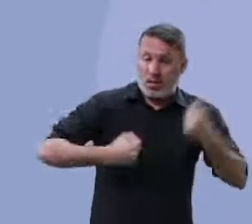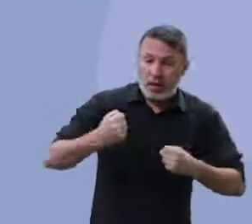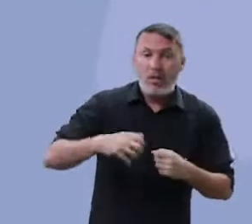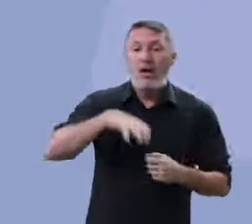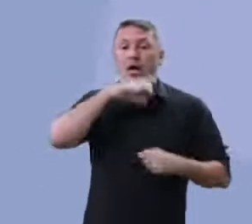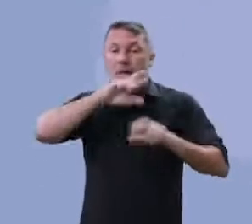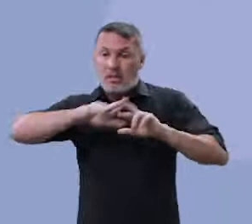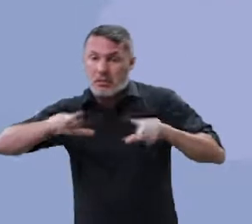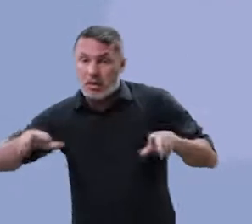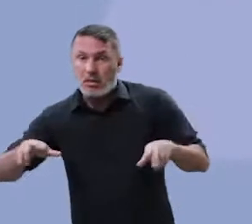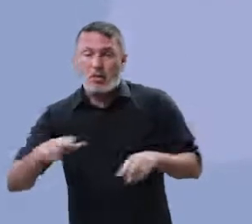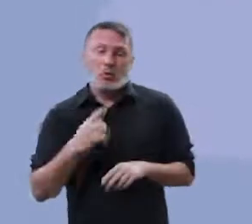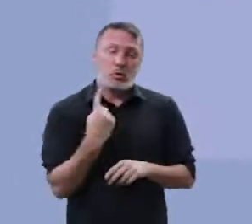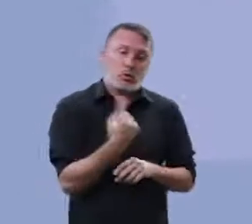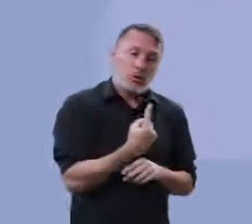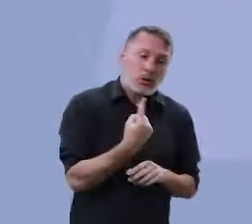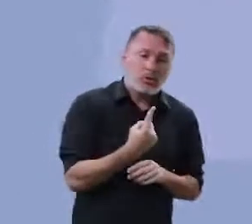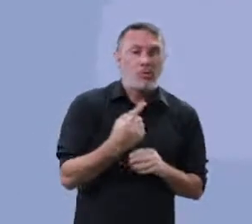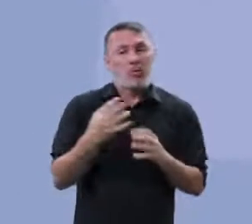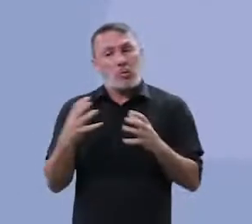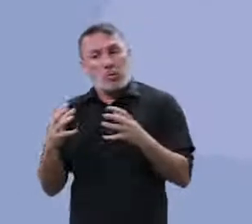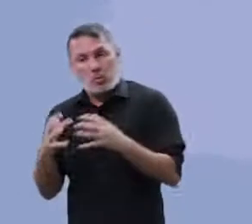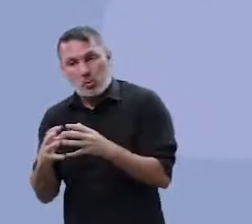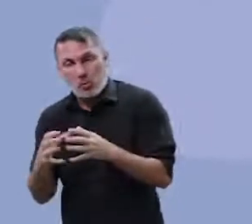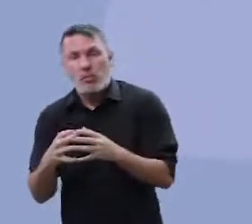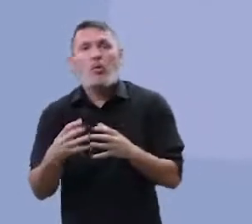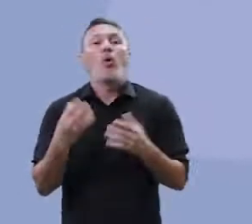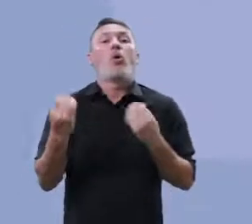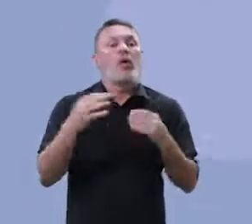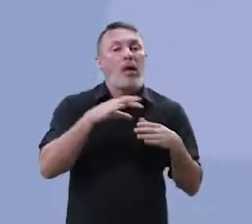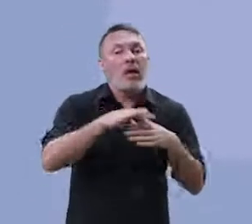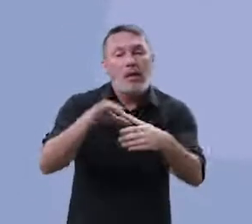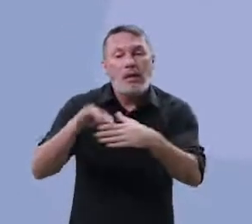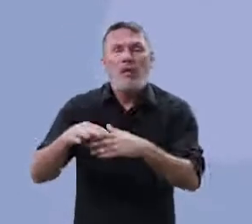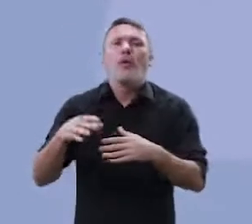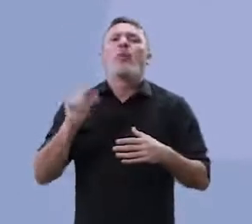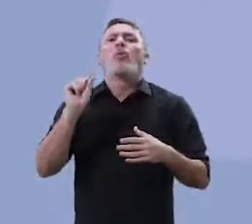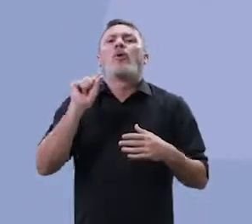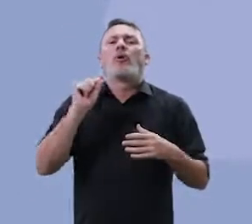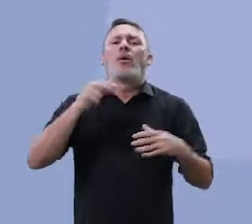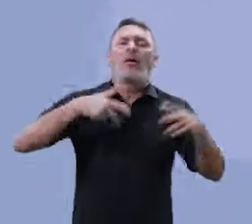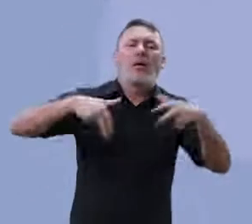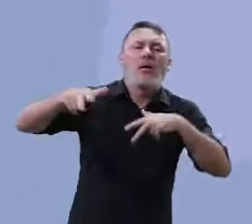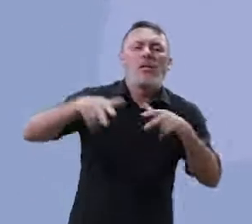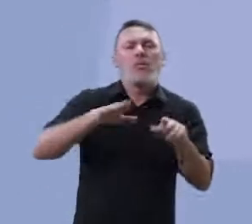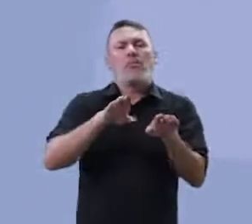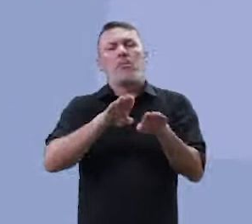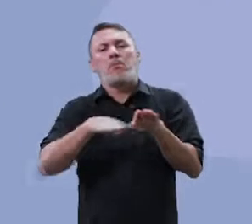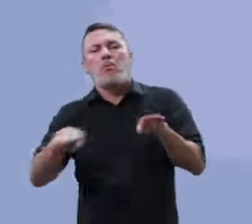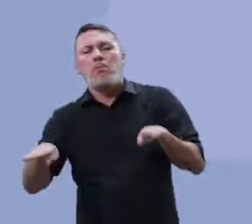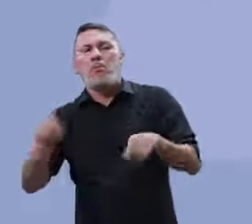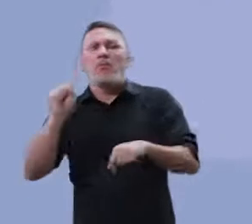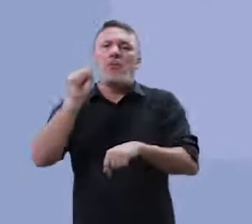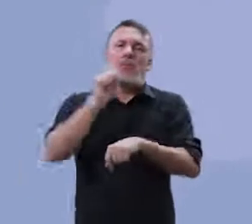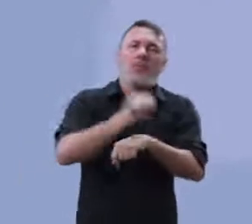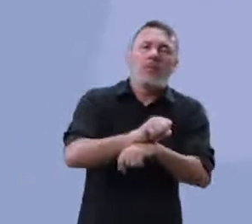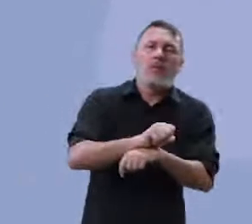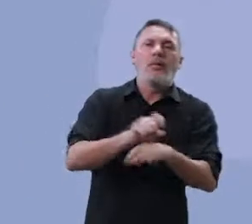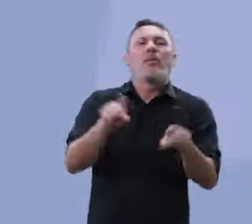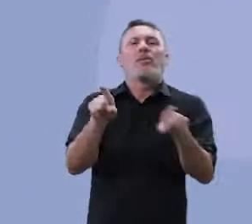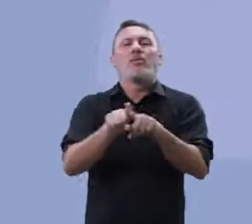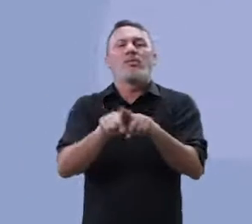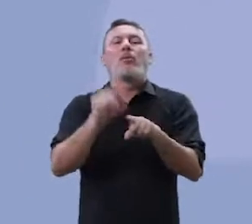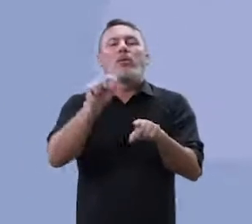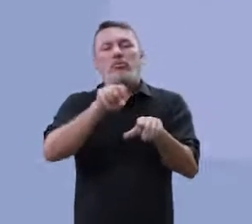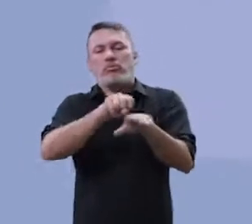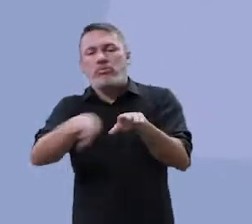veículos e animais isolados ou em grupos, conduzidos ou não, para fins de circulação, parada, estacionamento e